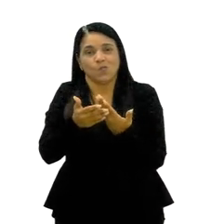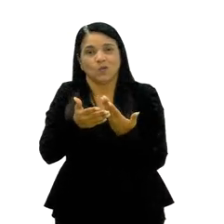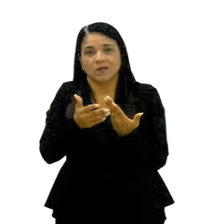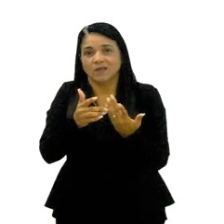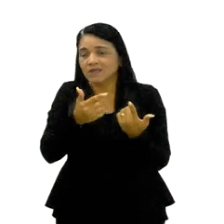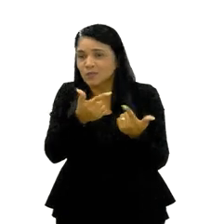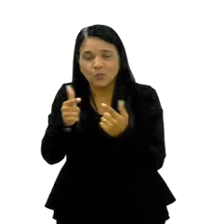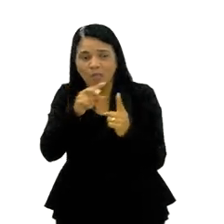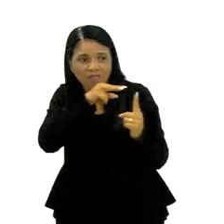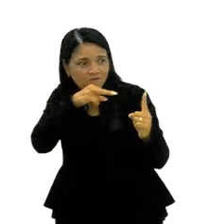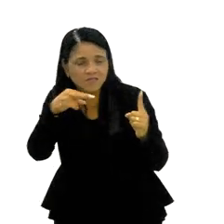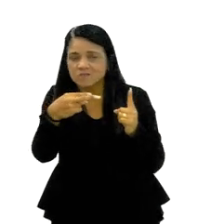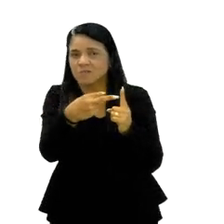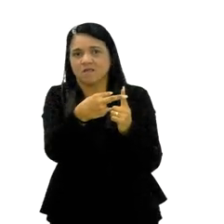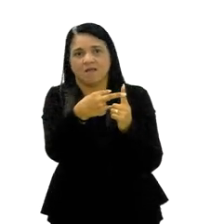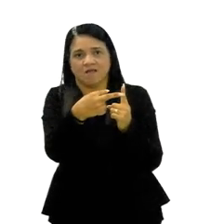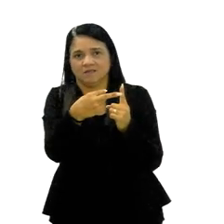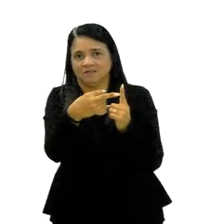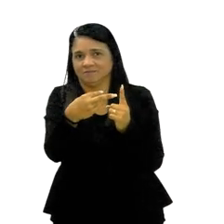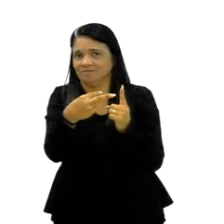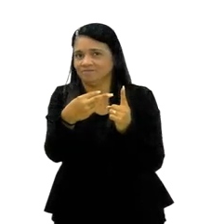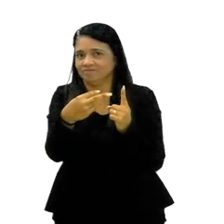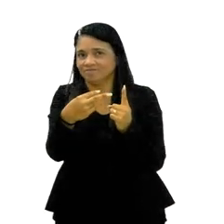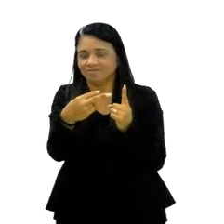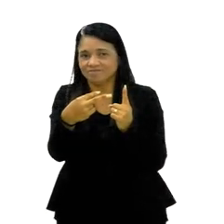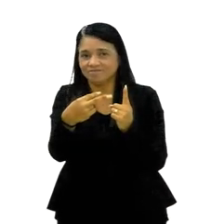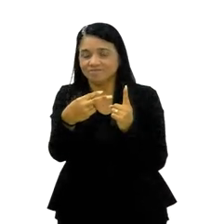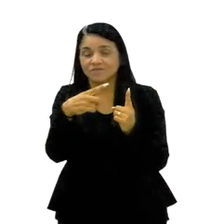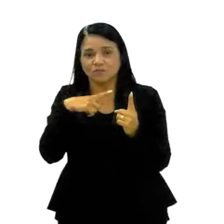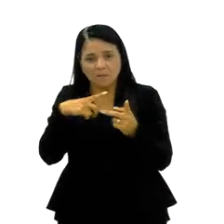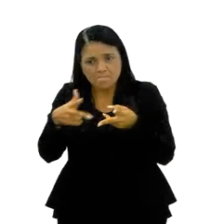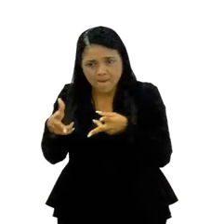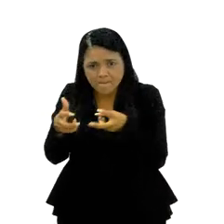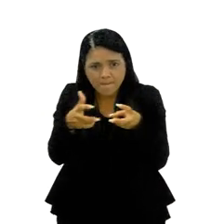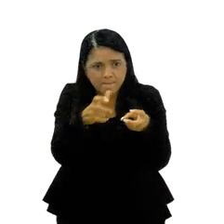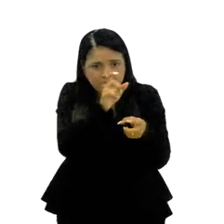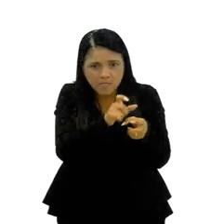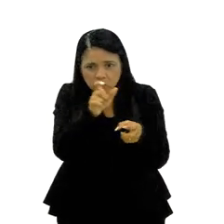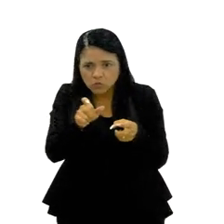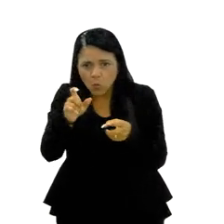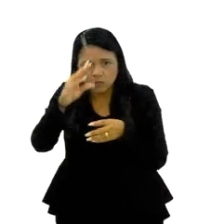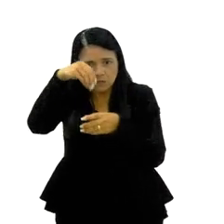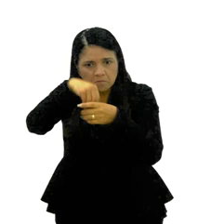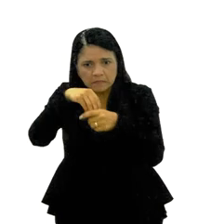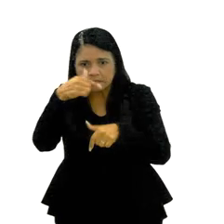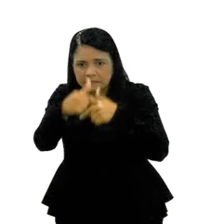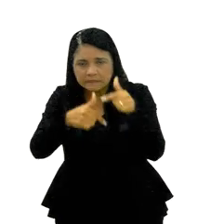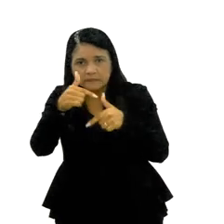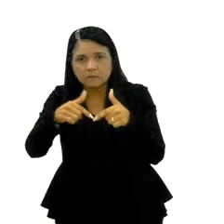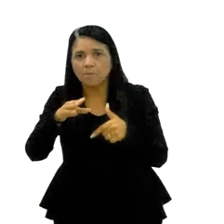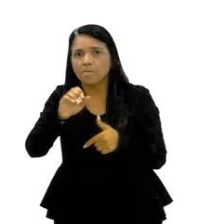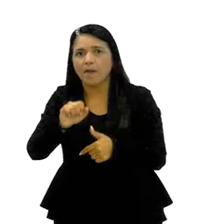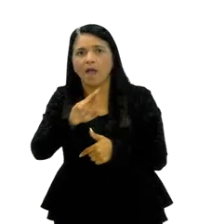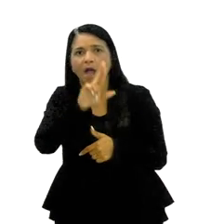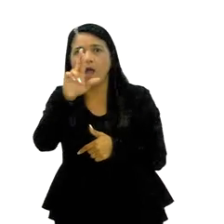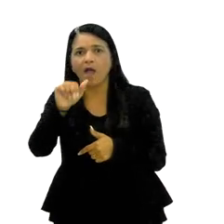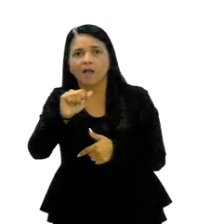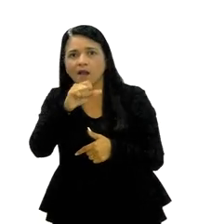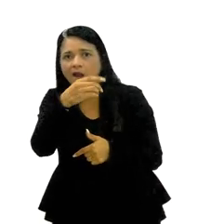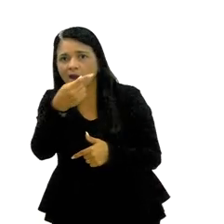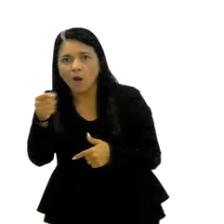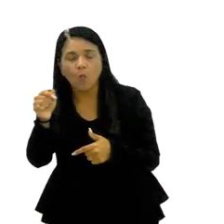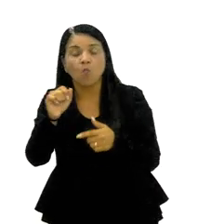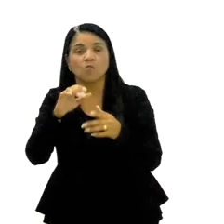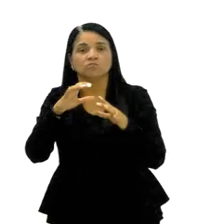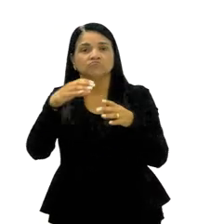ter o holofote, nunca vão aparecer, sabe? Eu vejo pessoas ali trabalhando dentro de um barracão de escola de samba que dá orgulho de